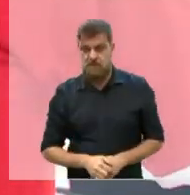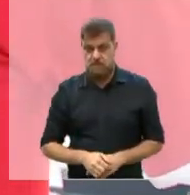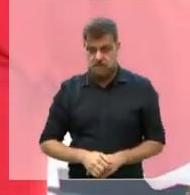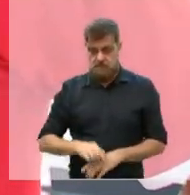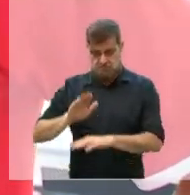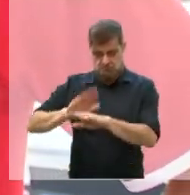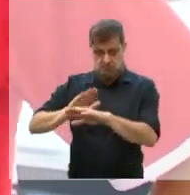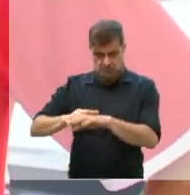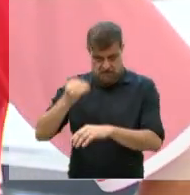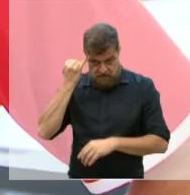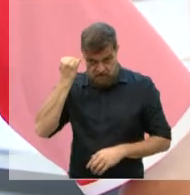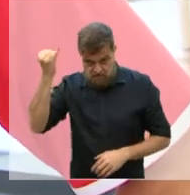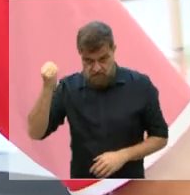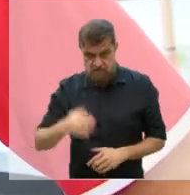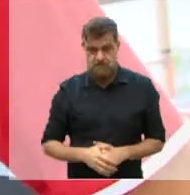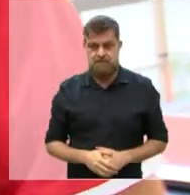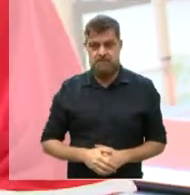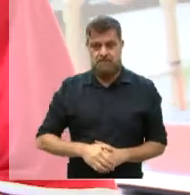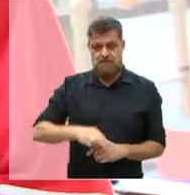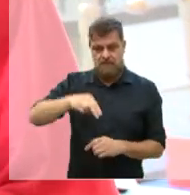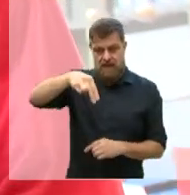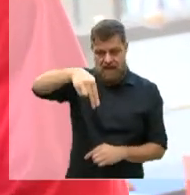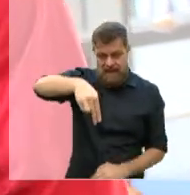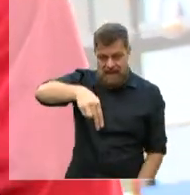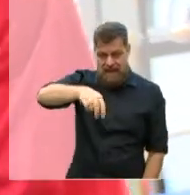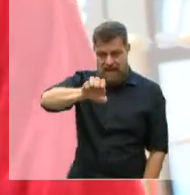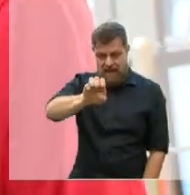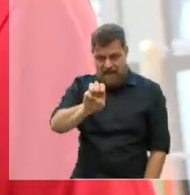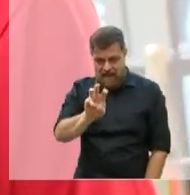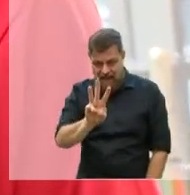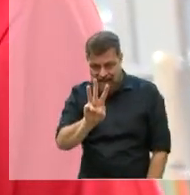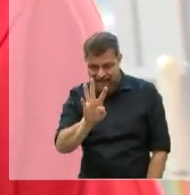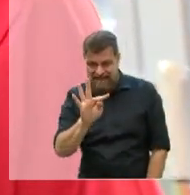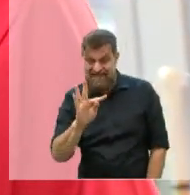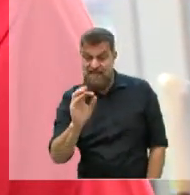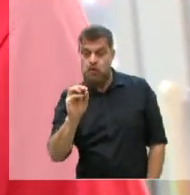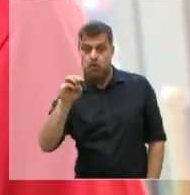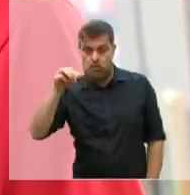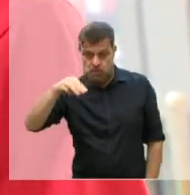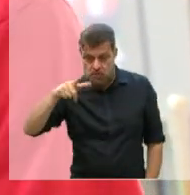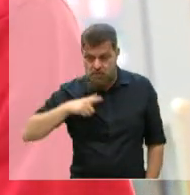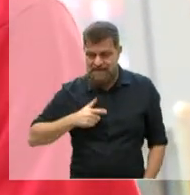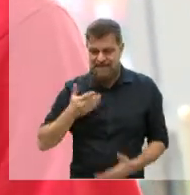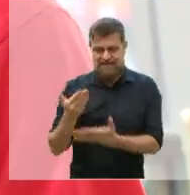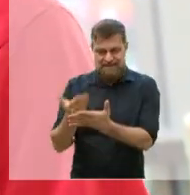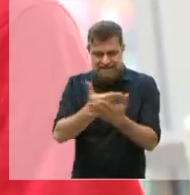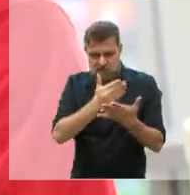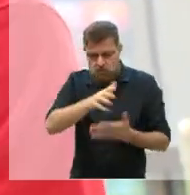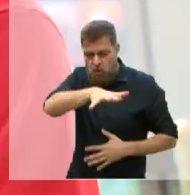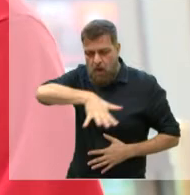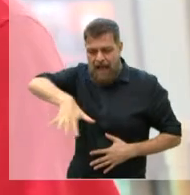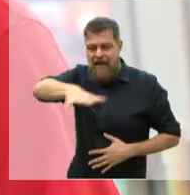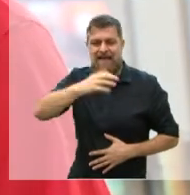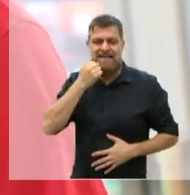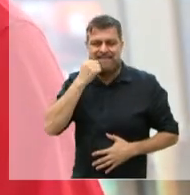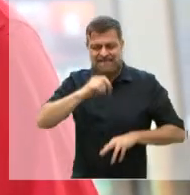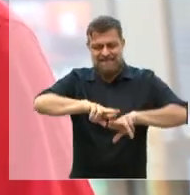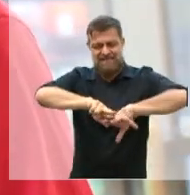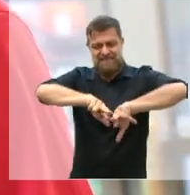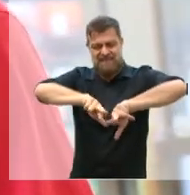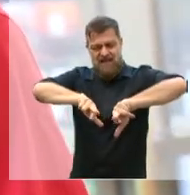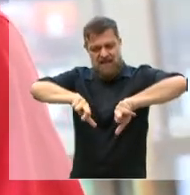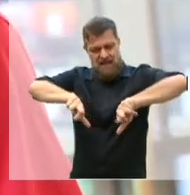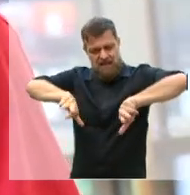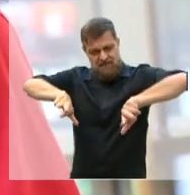a um experimento. Sem dúvida. Newton se envolveu com várias áreas do conhecimento. Ele passou pela óptica, pela gravidade, como você